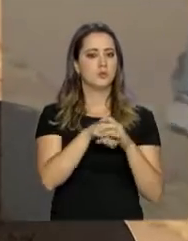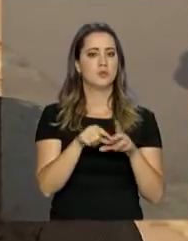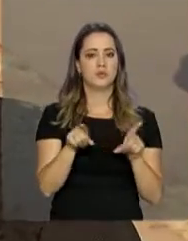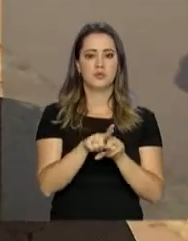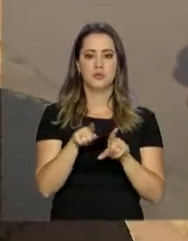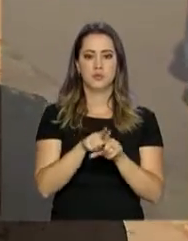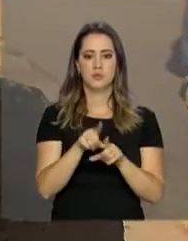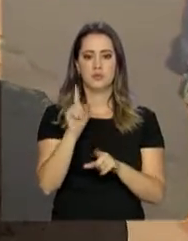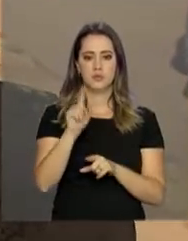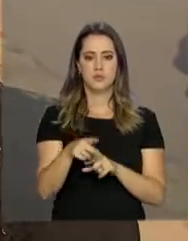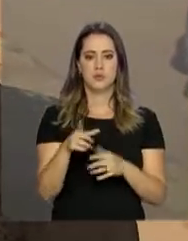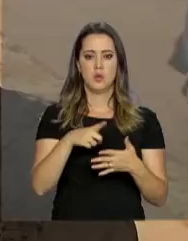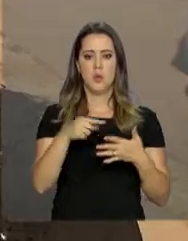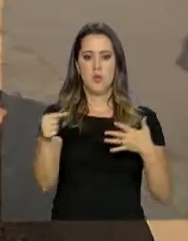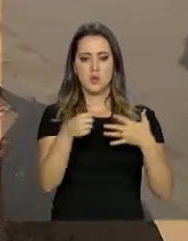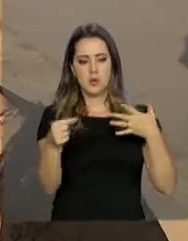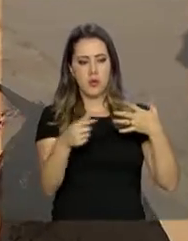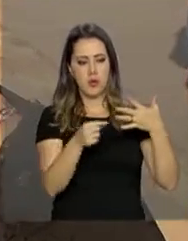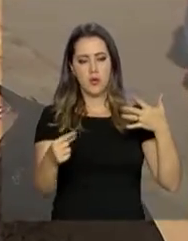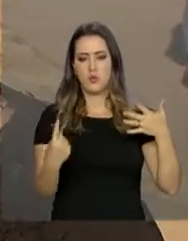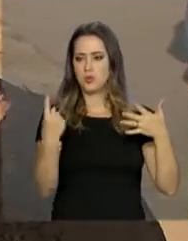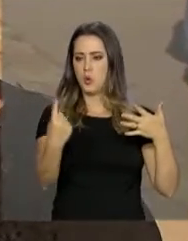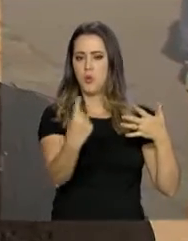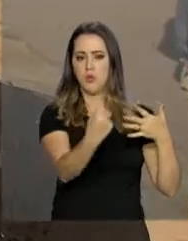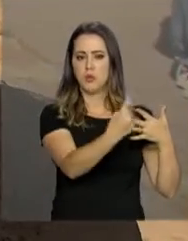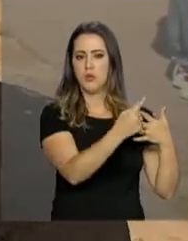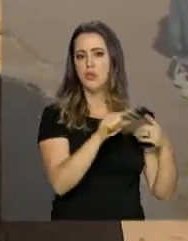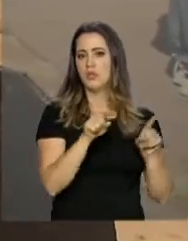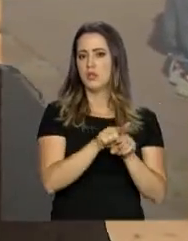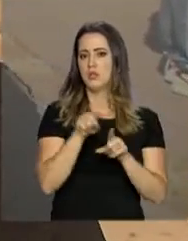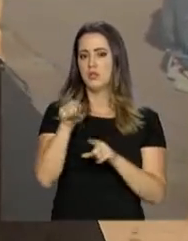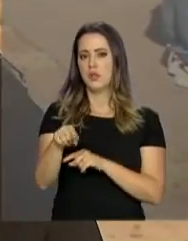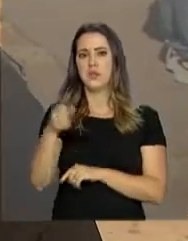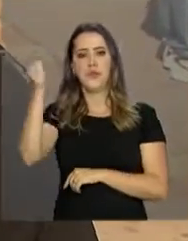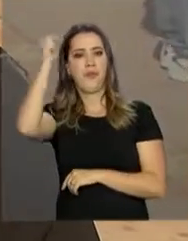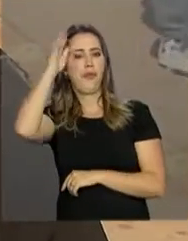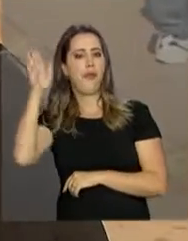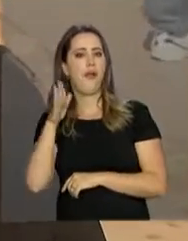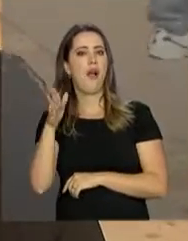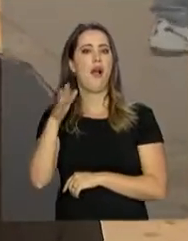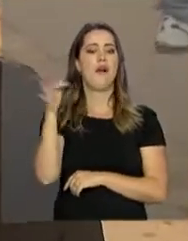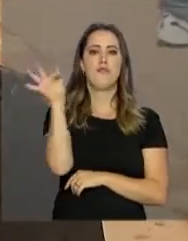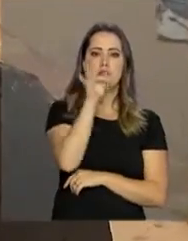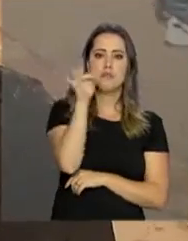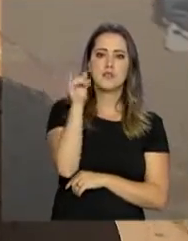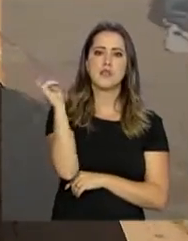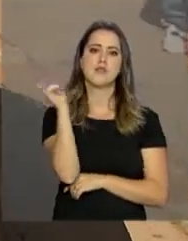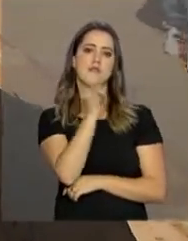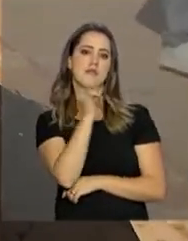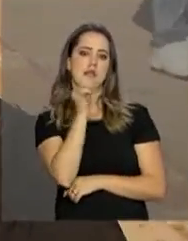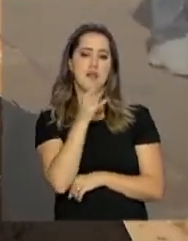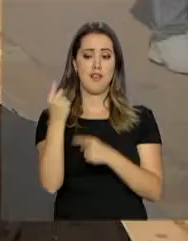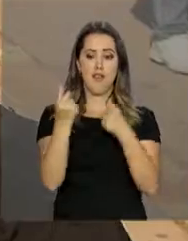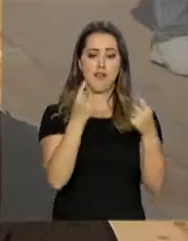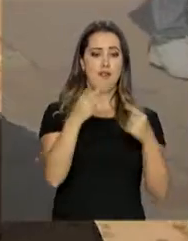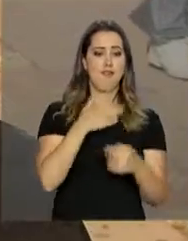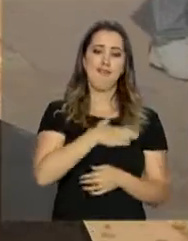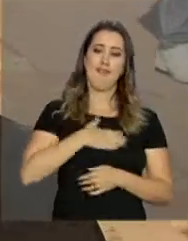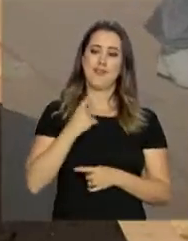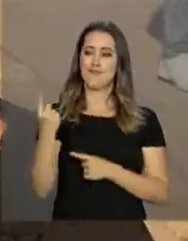o mau som para cada culinária tenha um colega da áfrica francês italiano é cada um gosta de uma